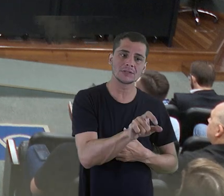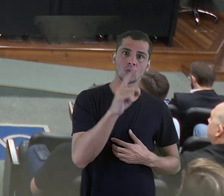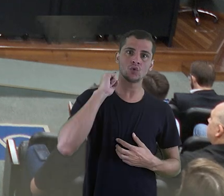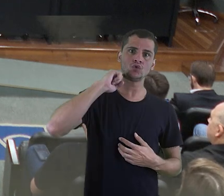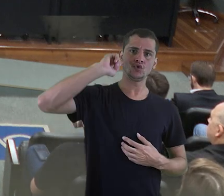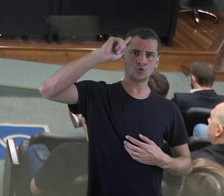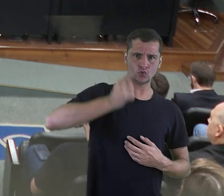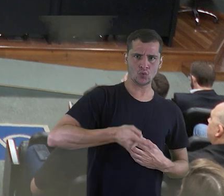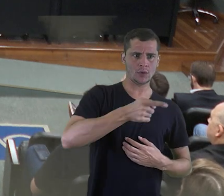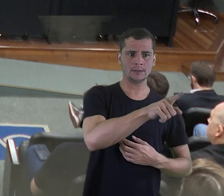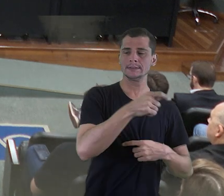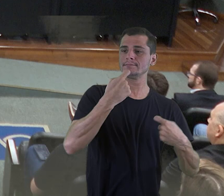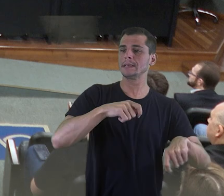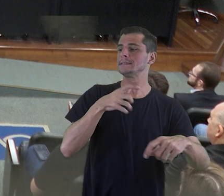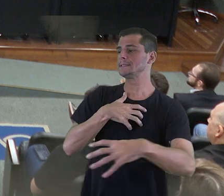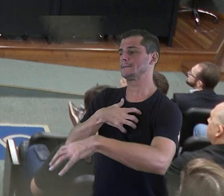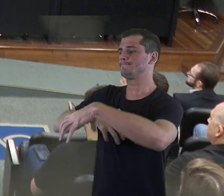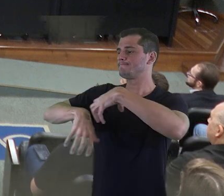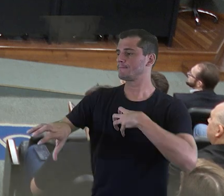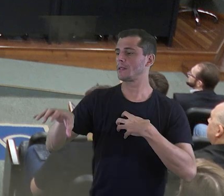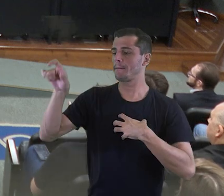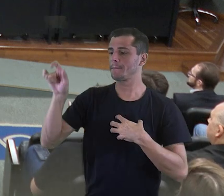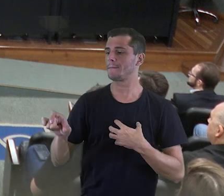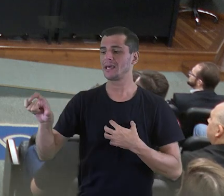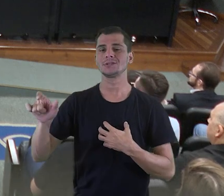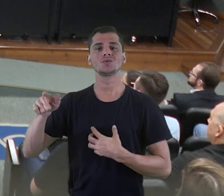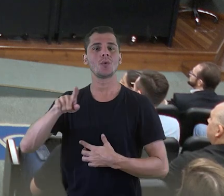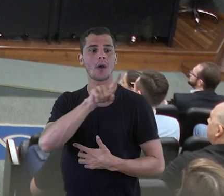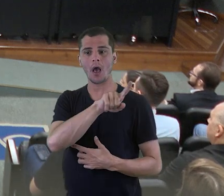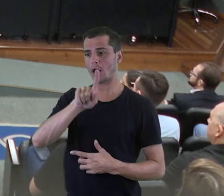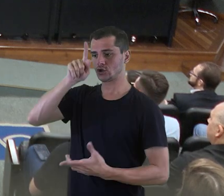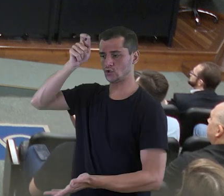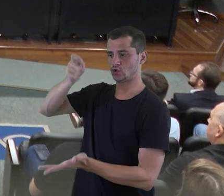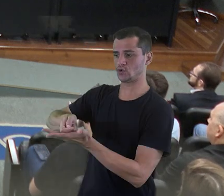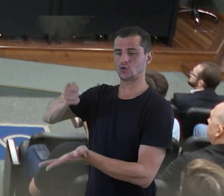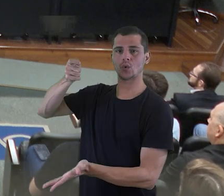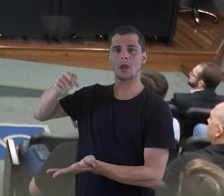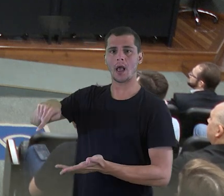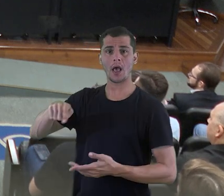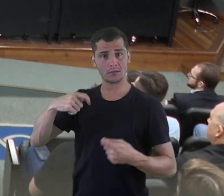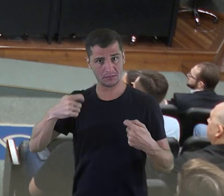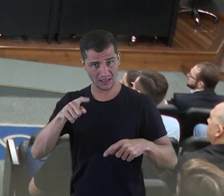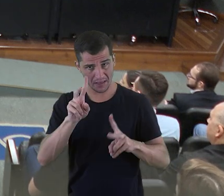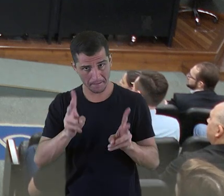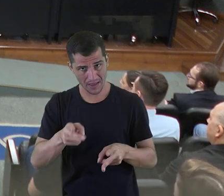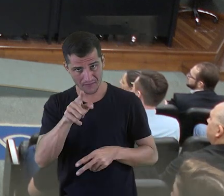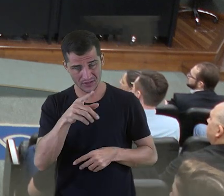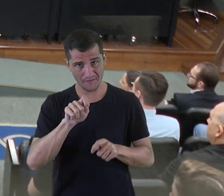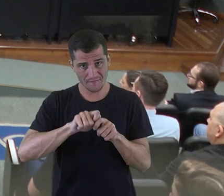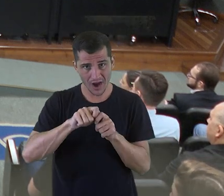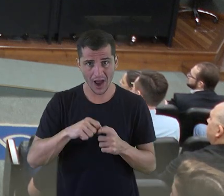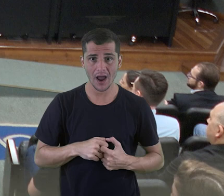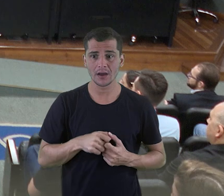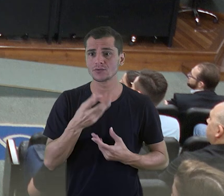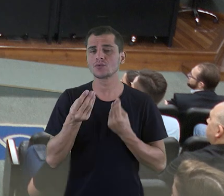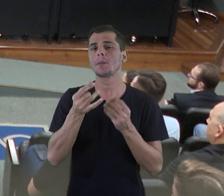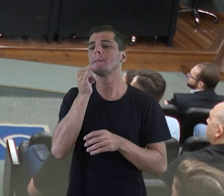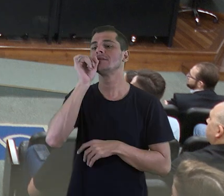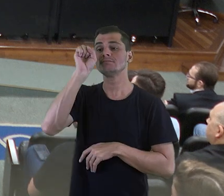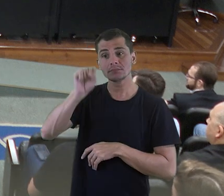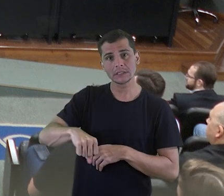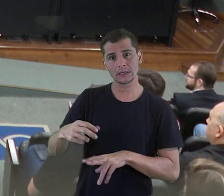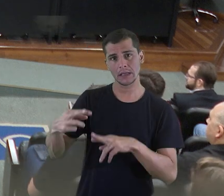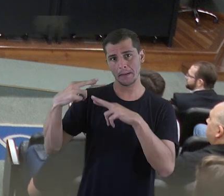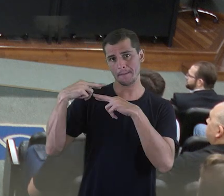se a resposta for sim você não pode me punir porque não sou eu que estou errado é a norma nesse caso